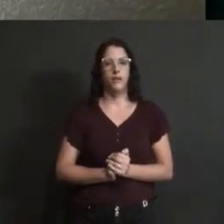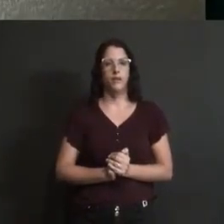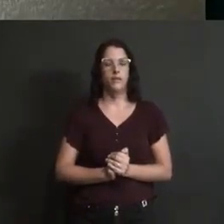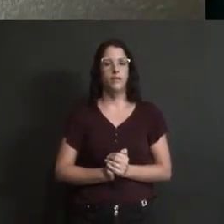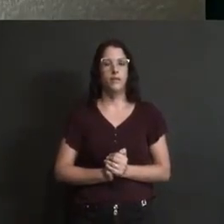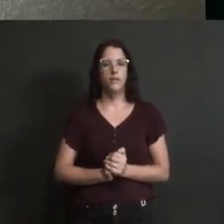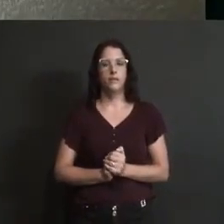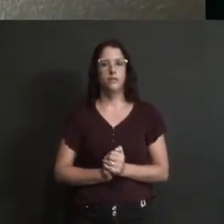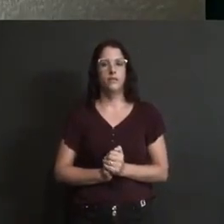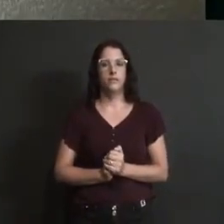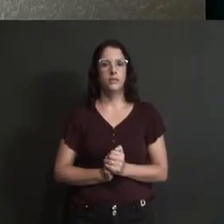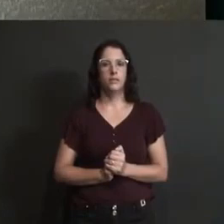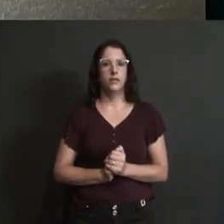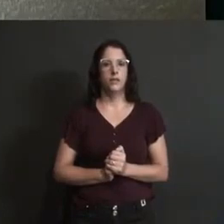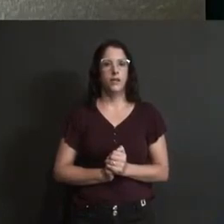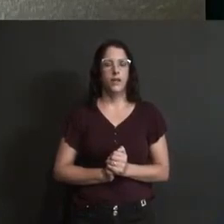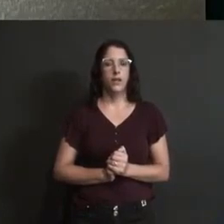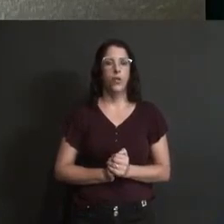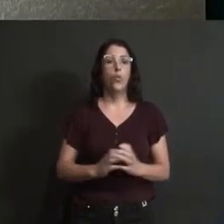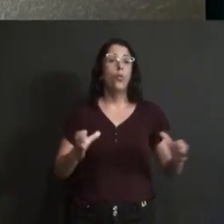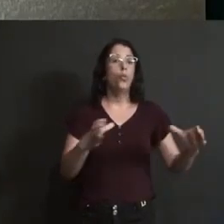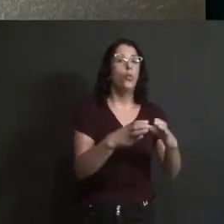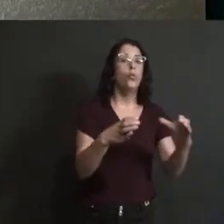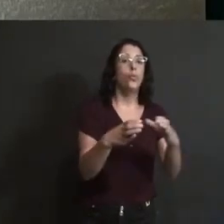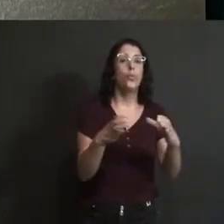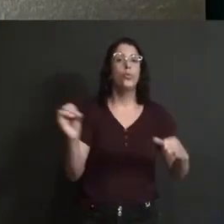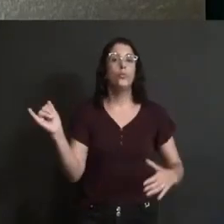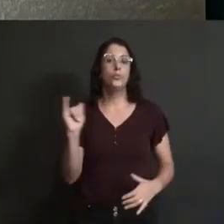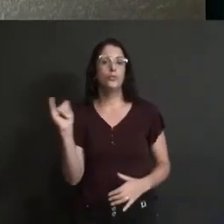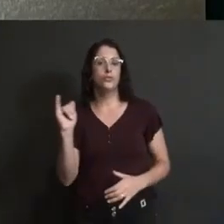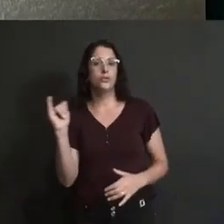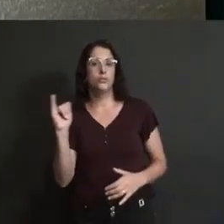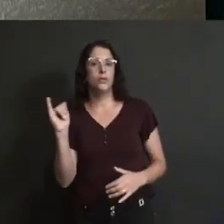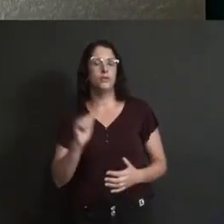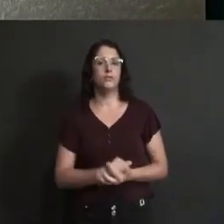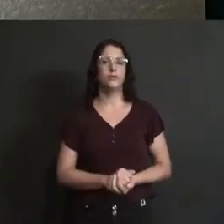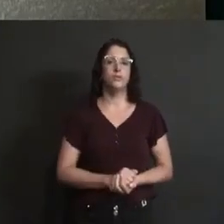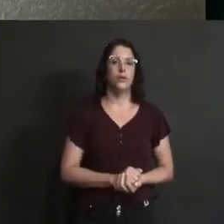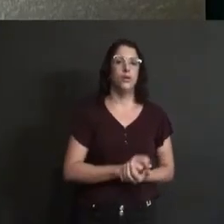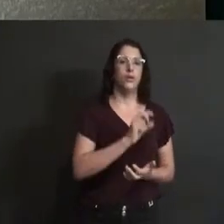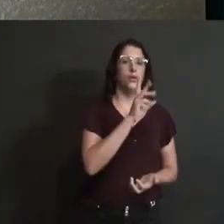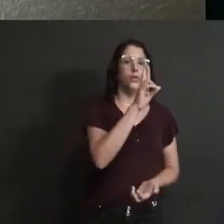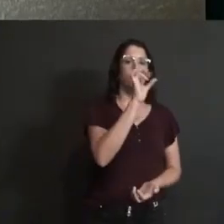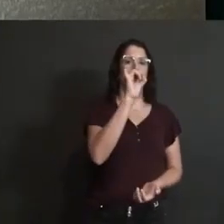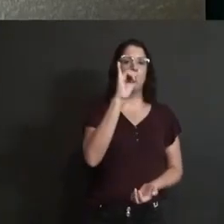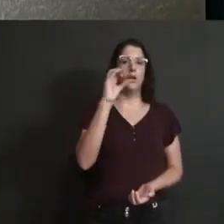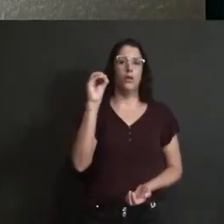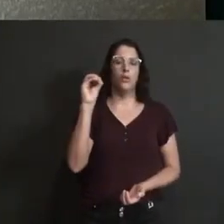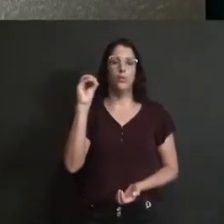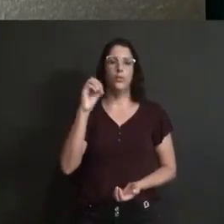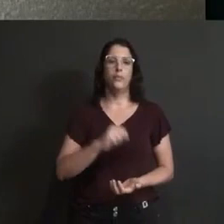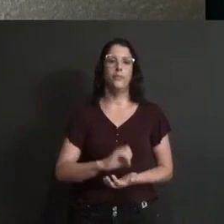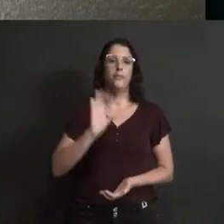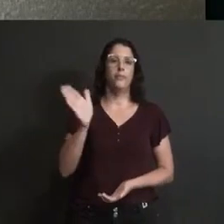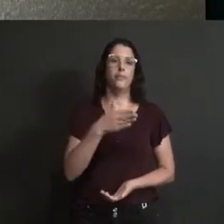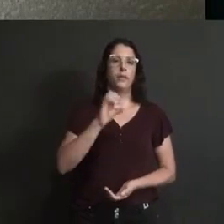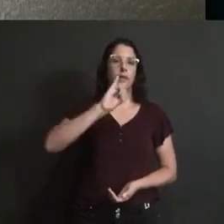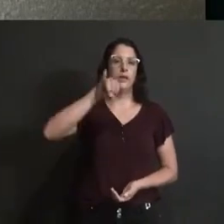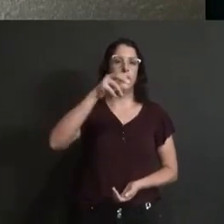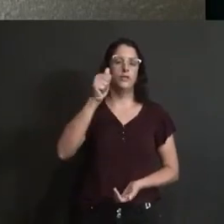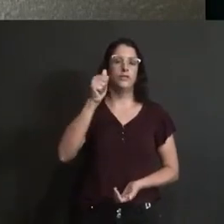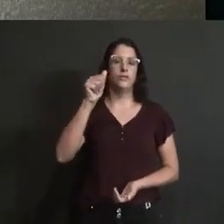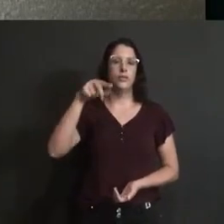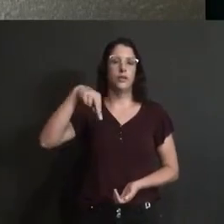Leila, a profeta Camila e o Júnior, o Alain e a Fernanda, a